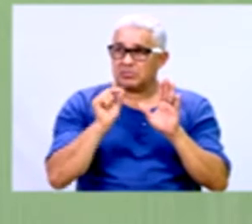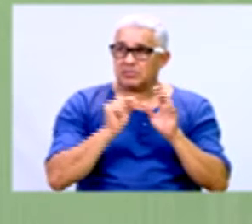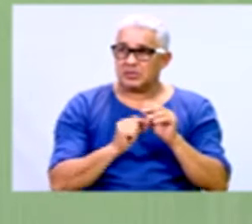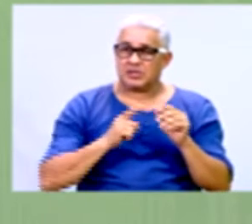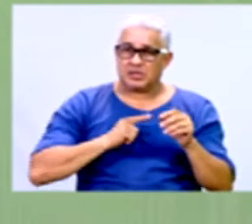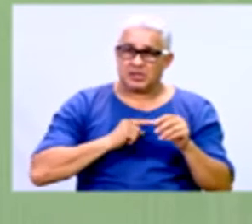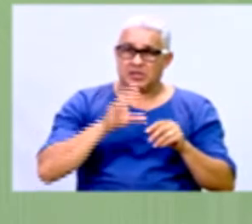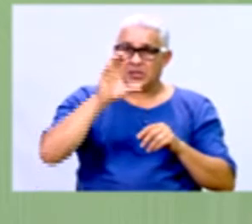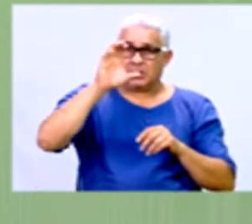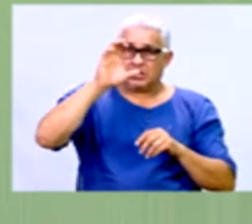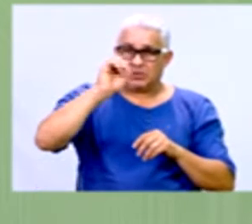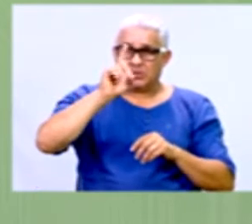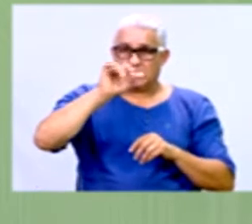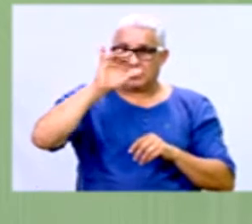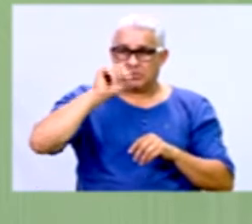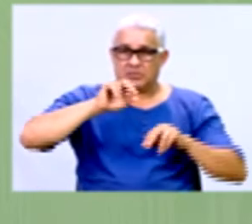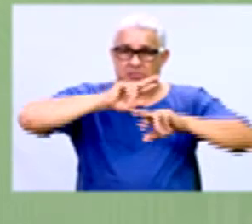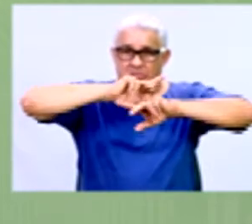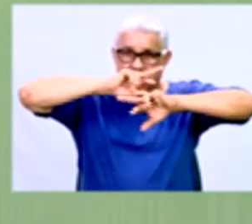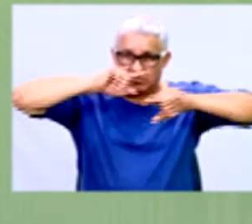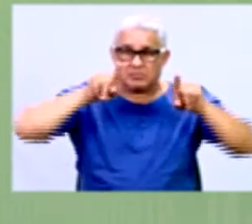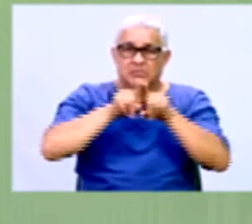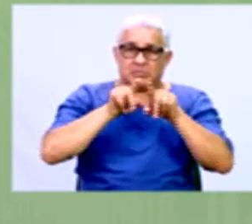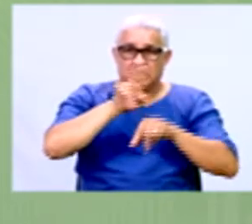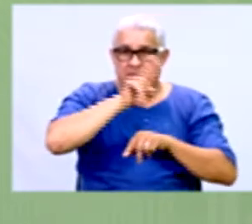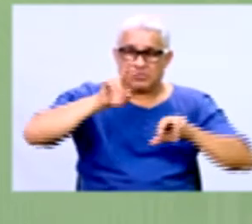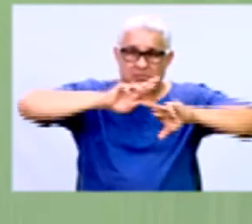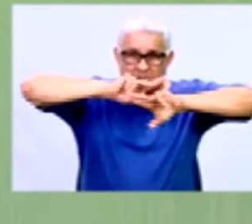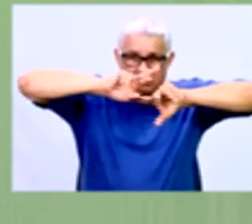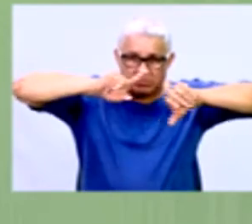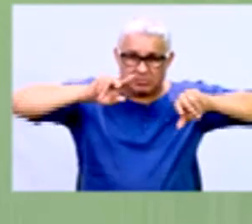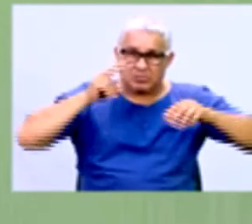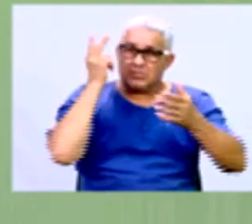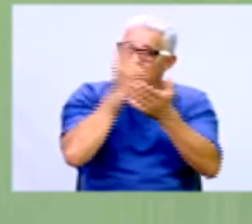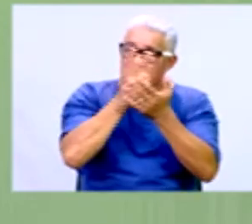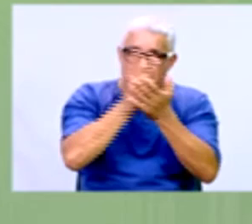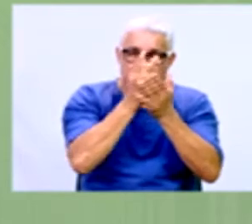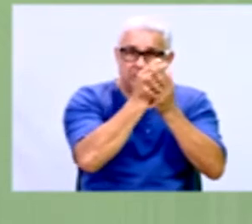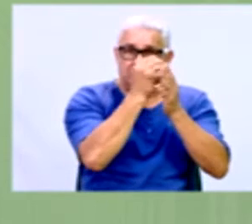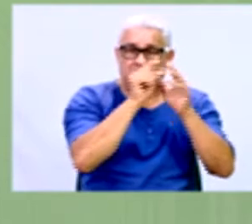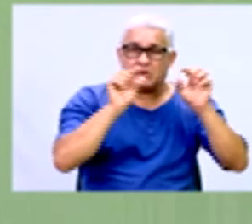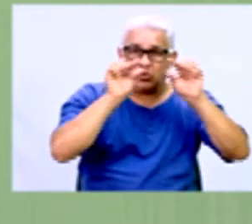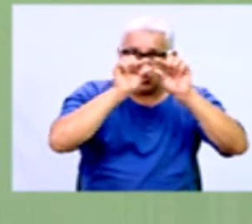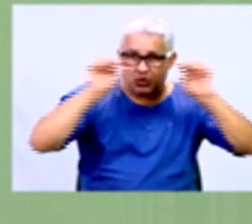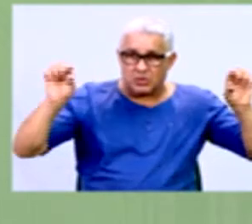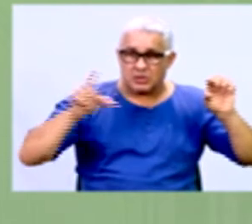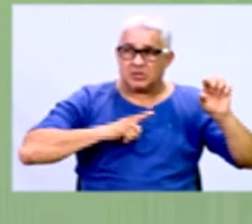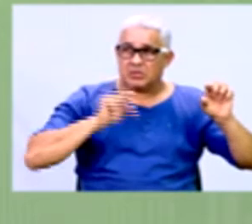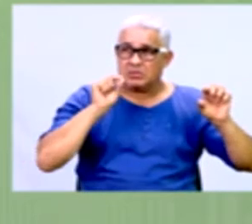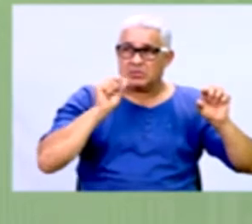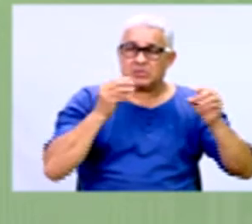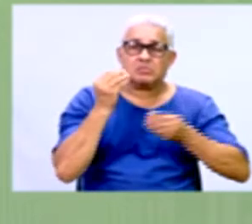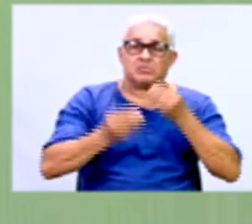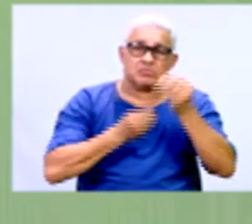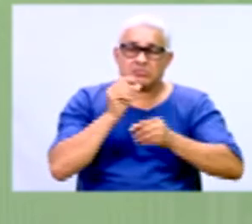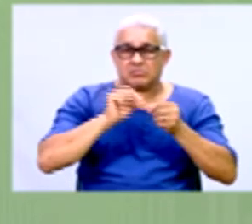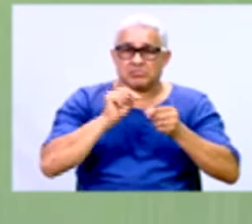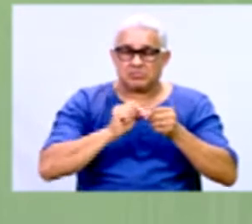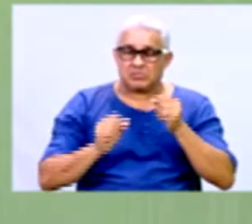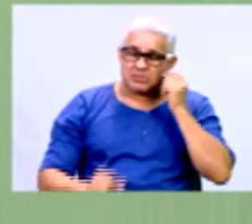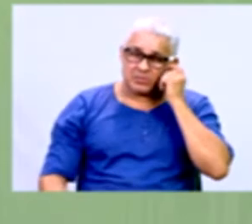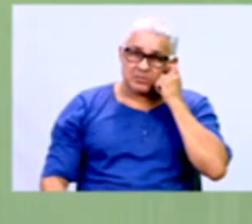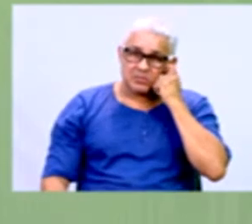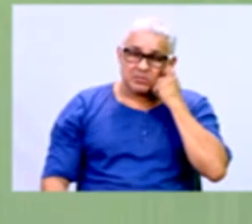vários códigos, né, e vários nomes dentro de uma mesma lista, certo? O que a gente tem aqui? Como que a gente faz para